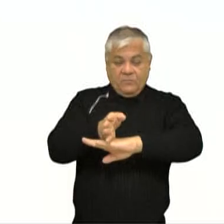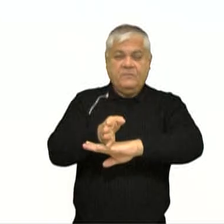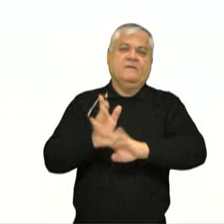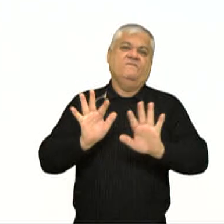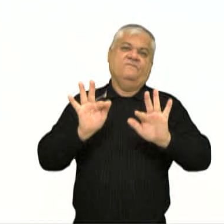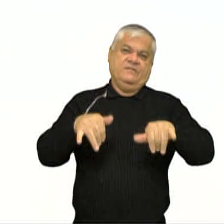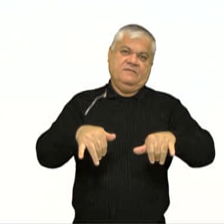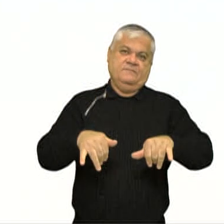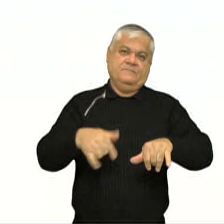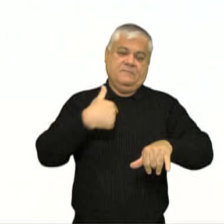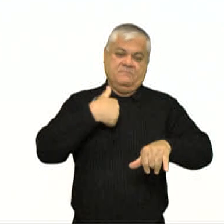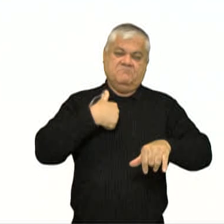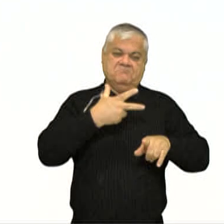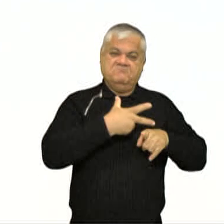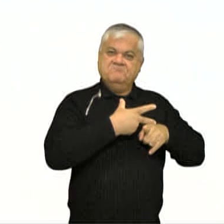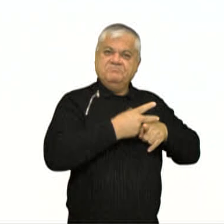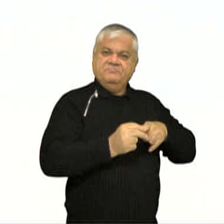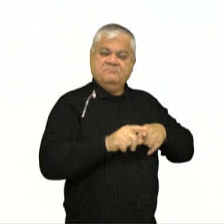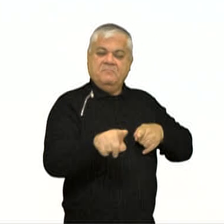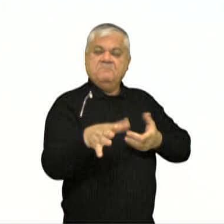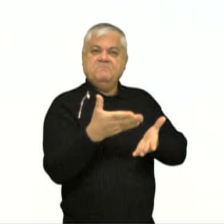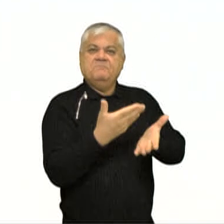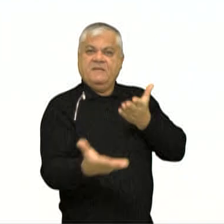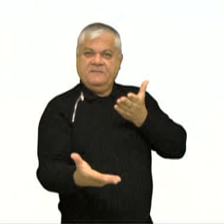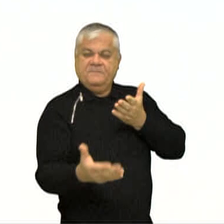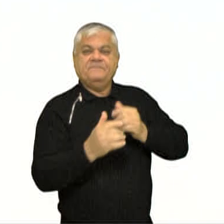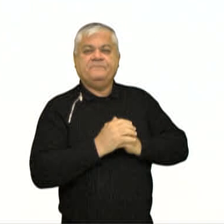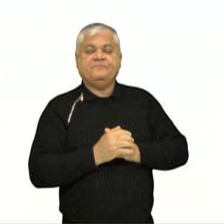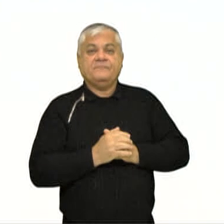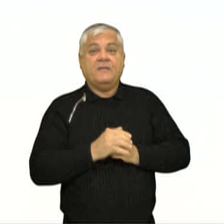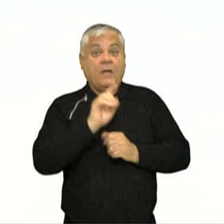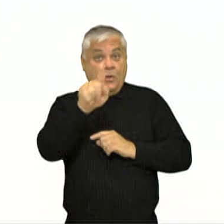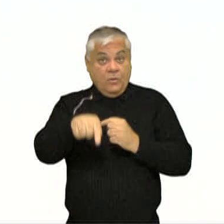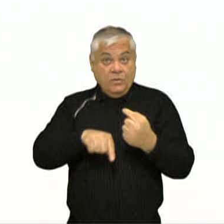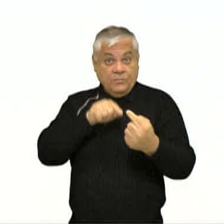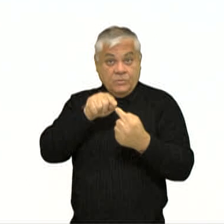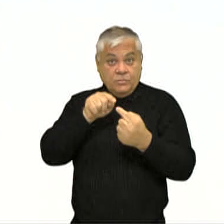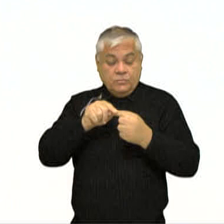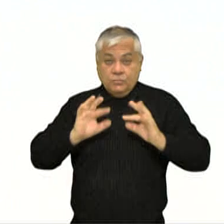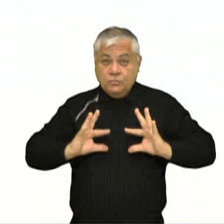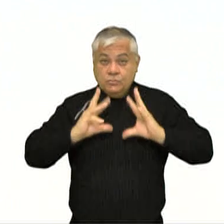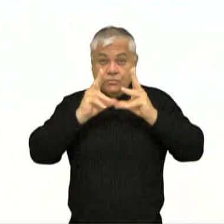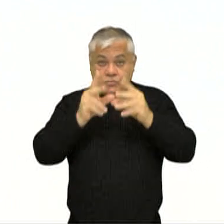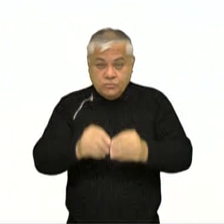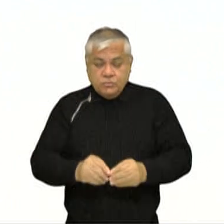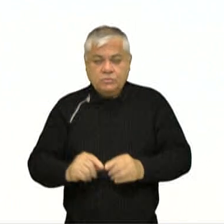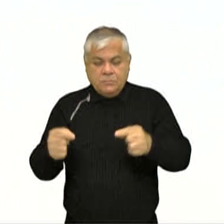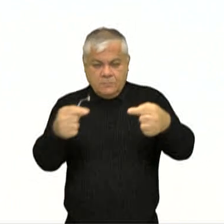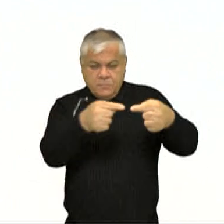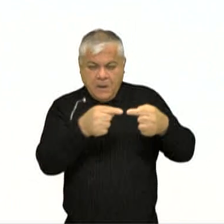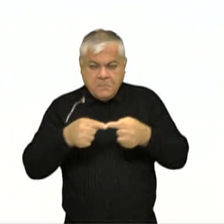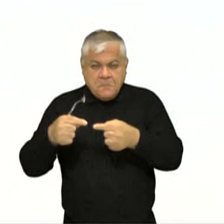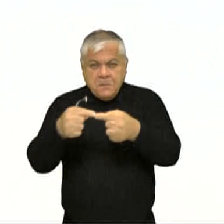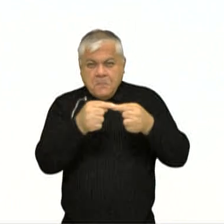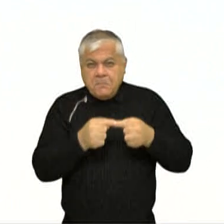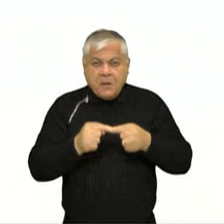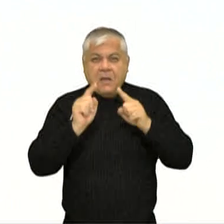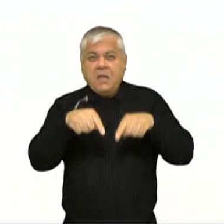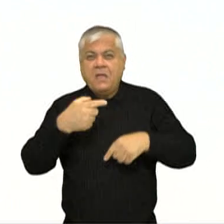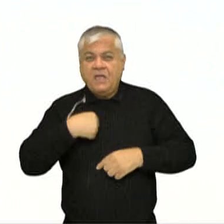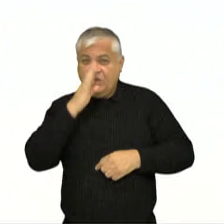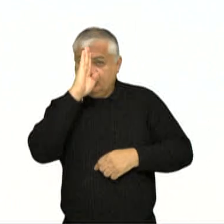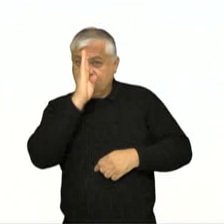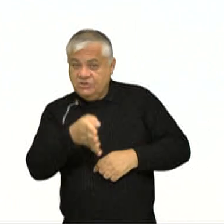a vitória ao jogador que deu o golpe final. O objetivo de todas as jogadas, de todas as combinações, é, direta